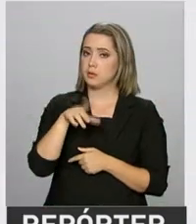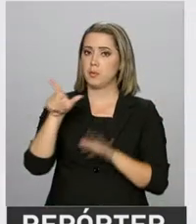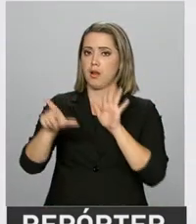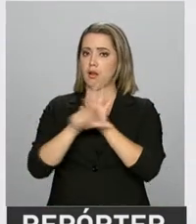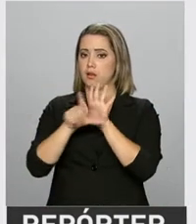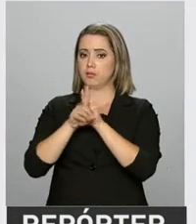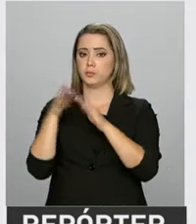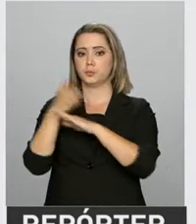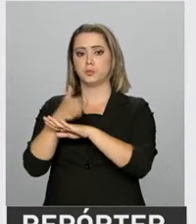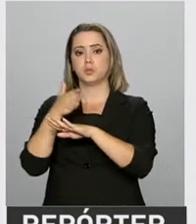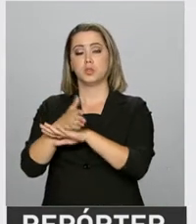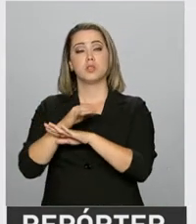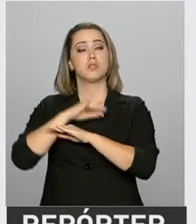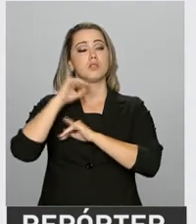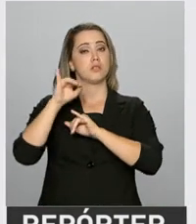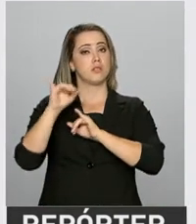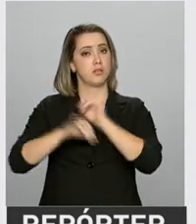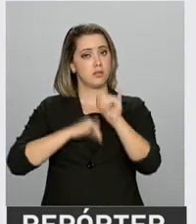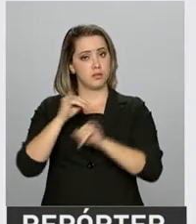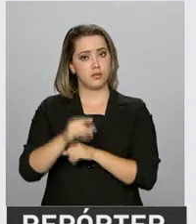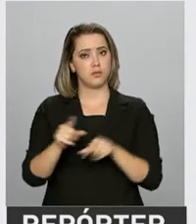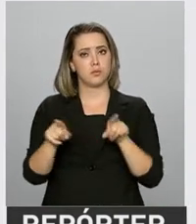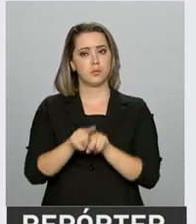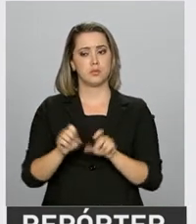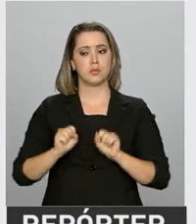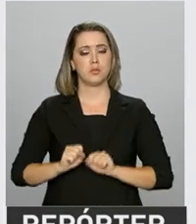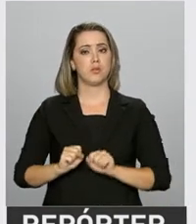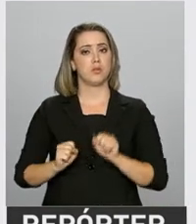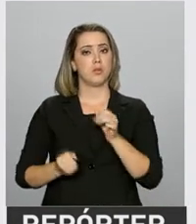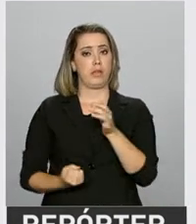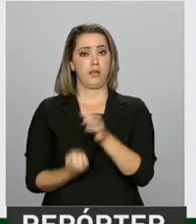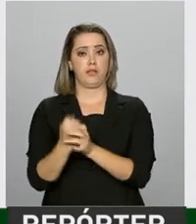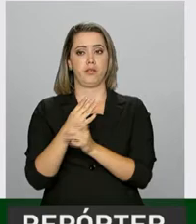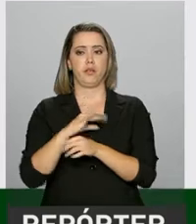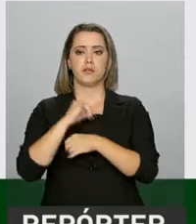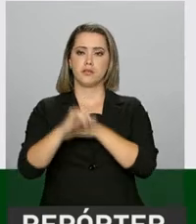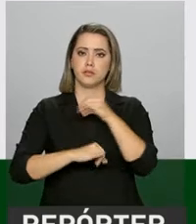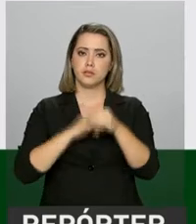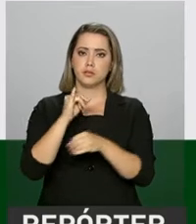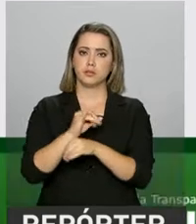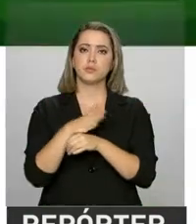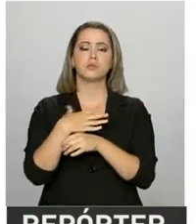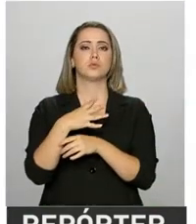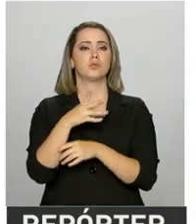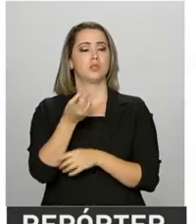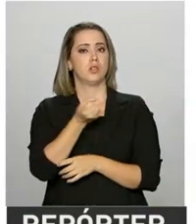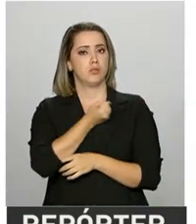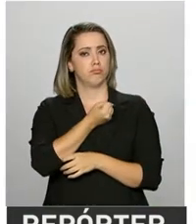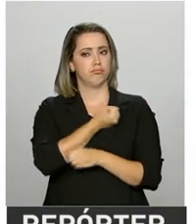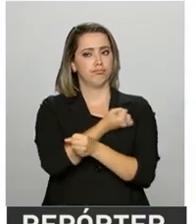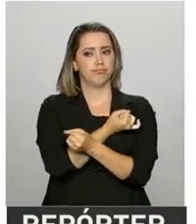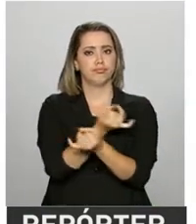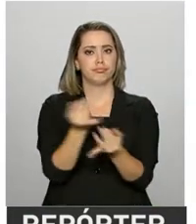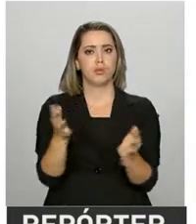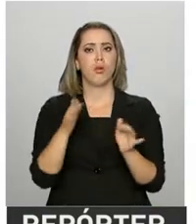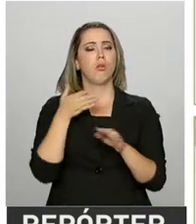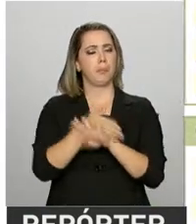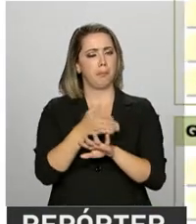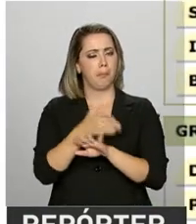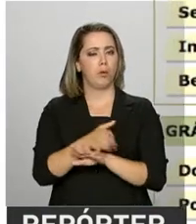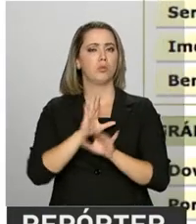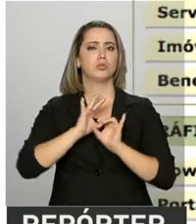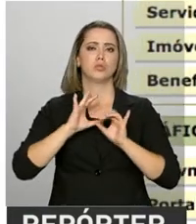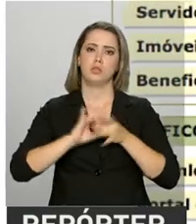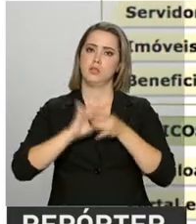informação a criação do portal brasileiro de dados abertos e do portal da transparência espaços na internet